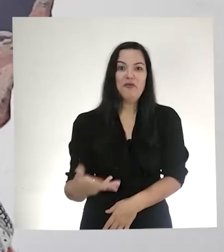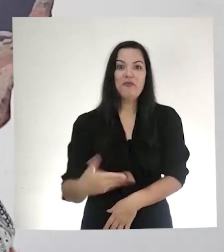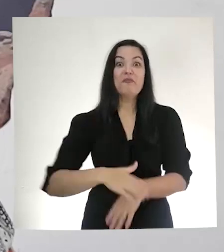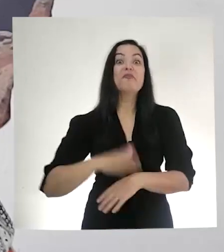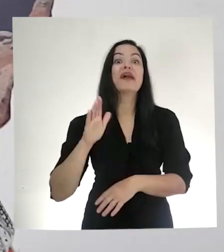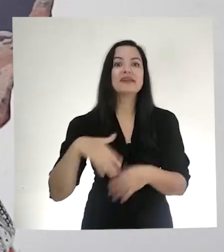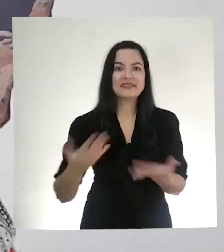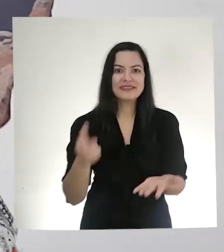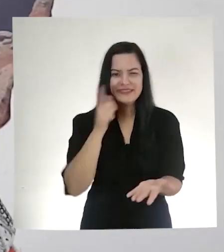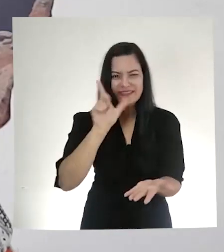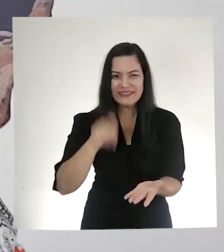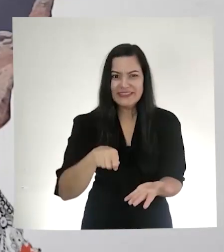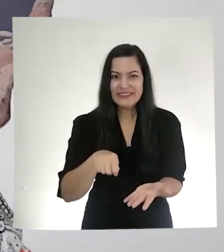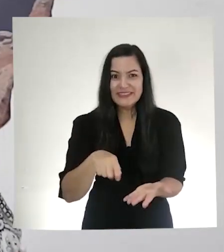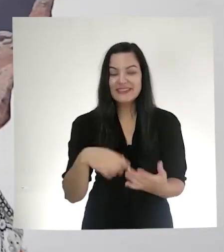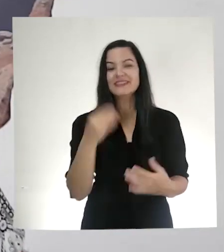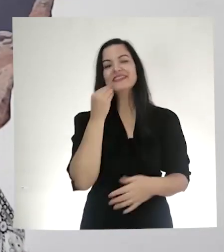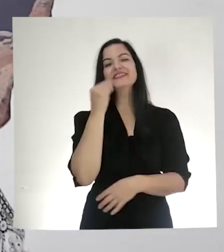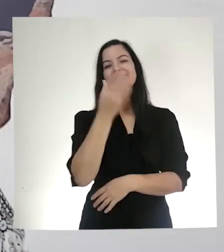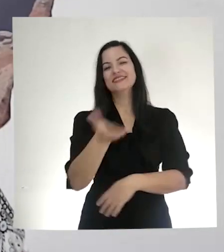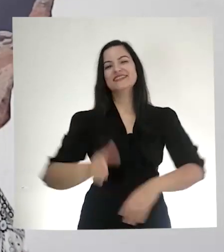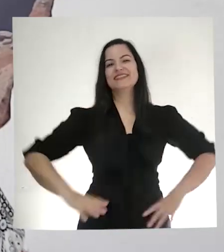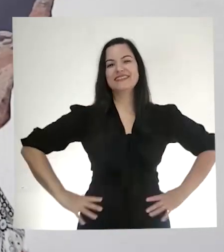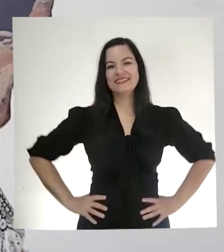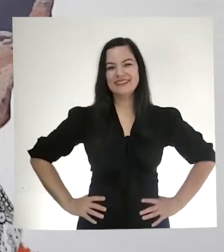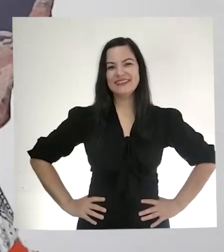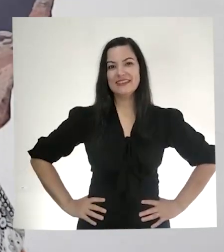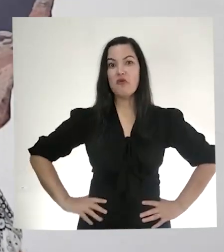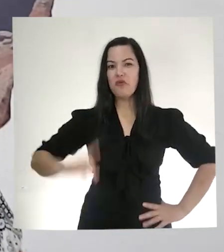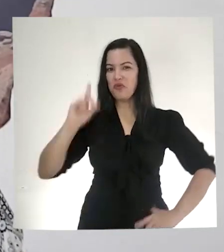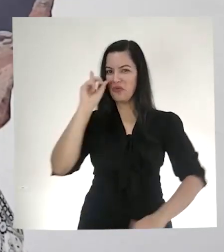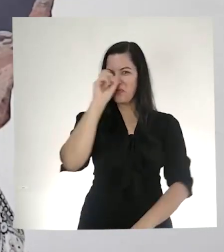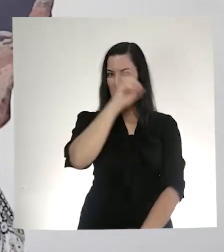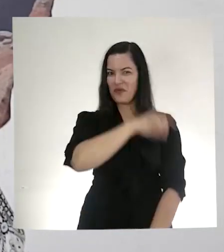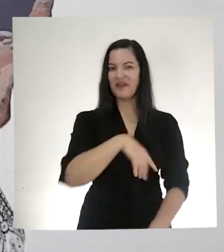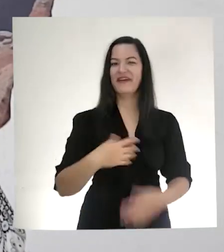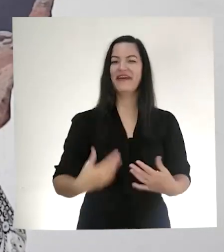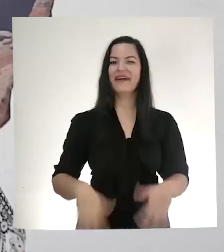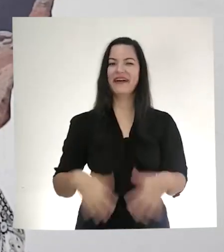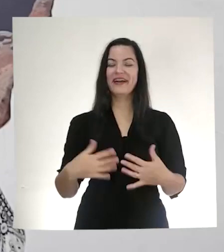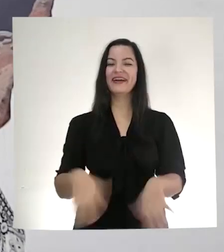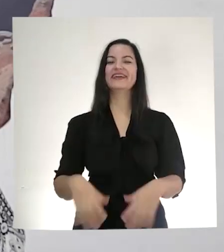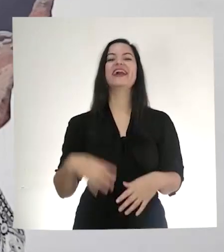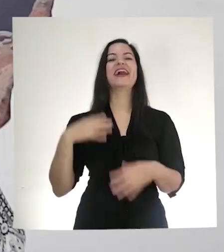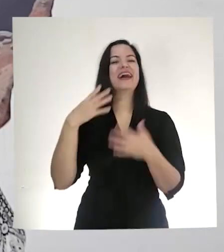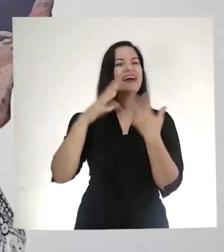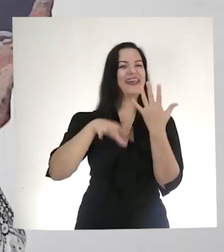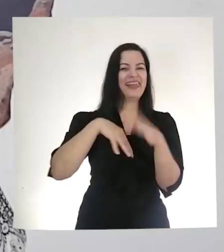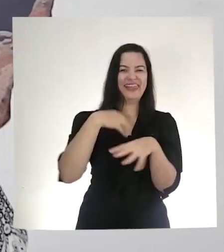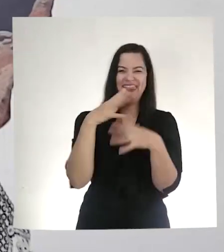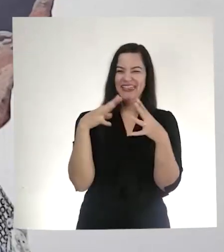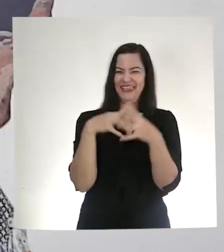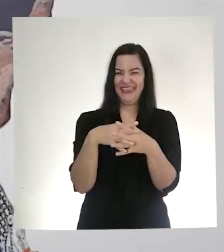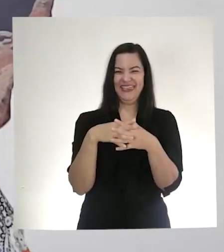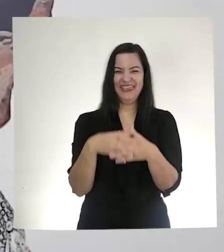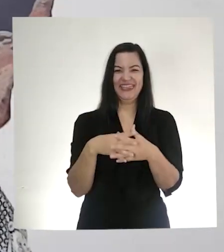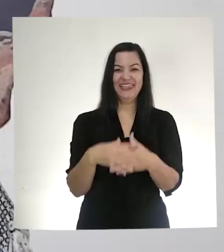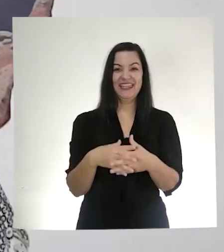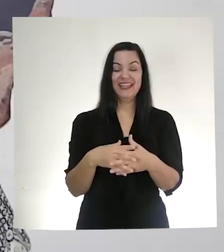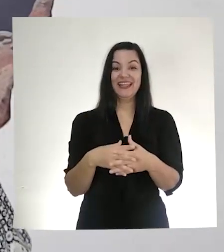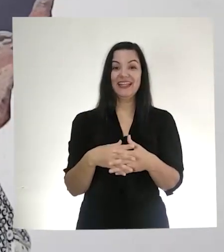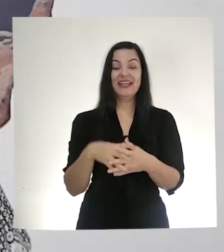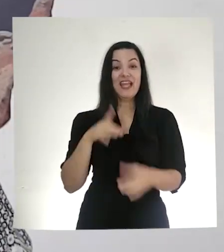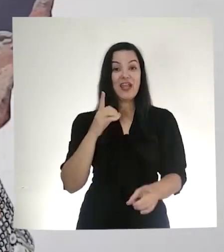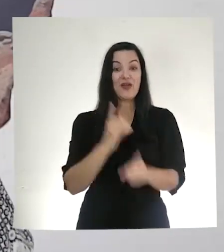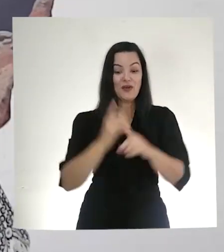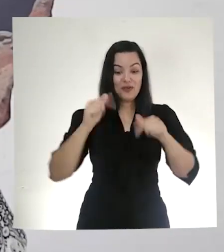Será que vocês conseguem? Tentem aí. Ficou difícil? vai embolar tudo. Depois do